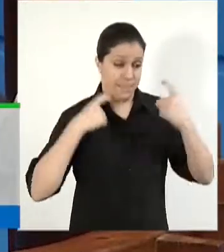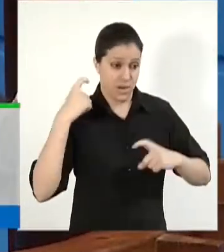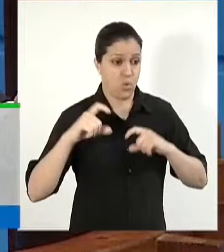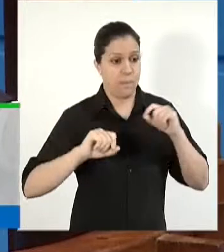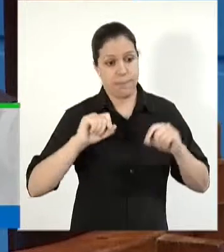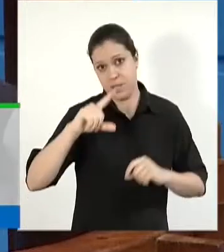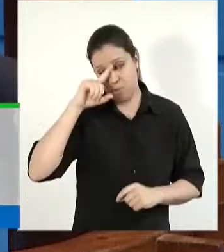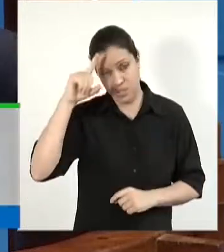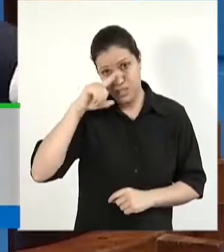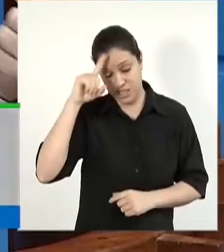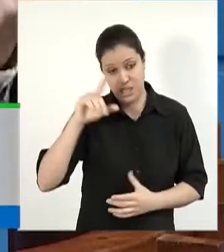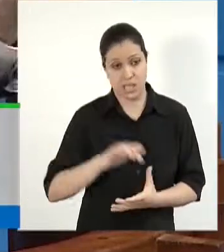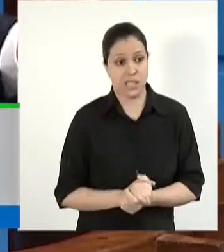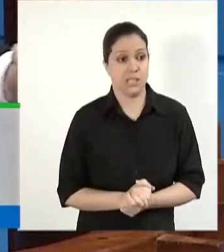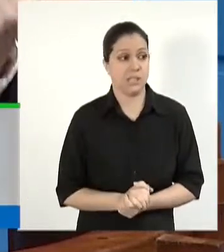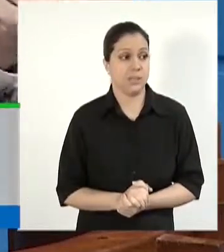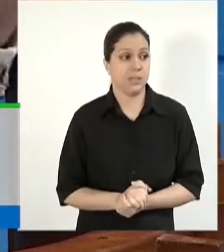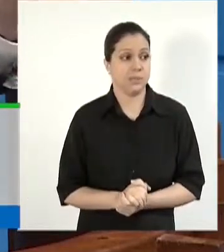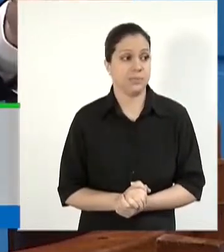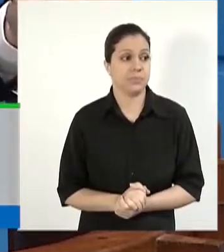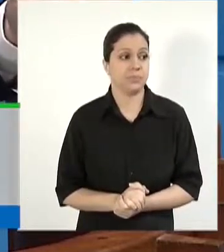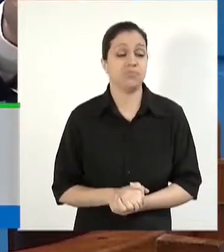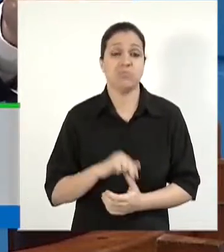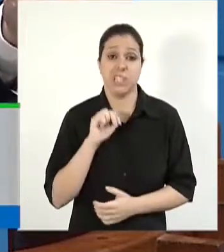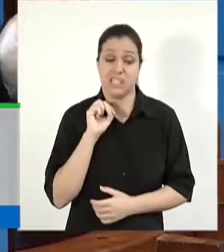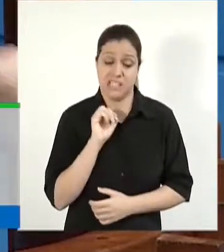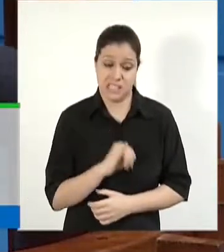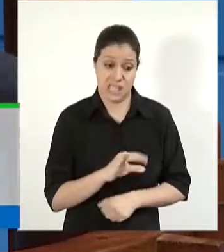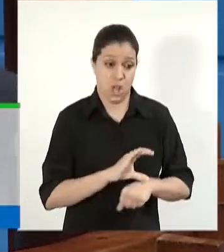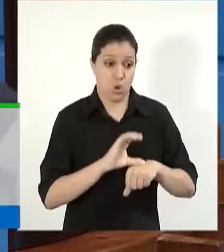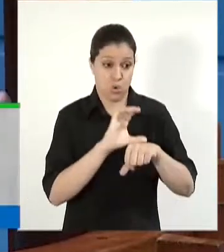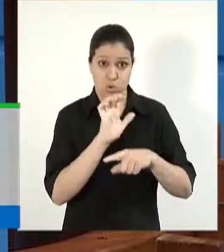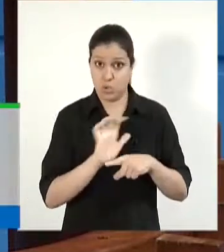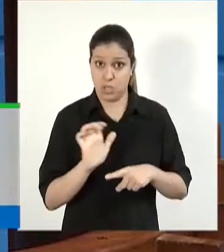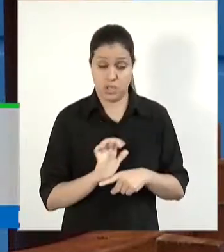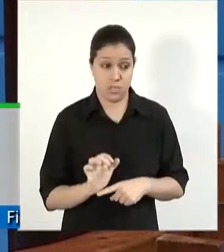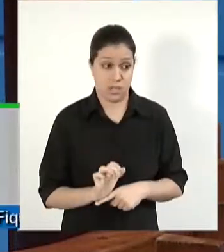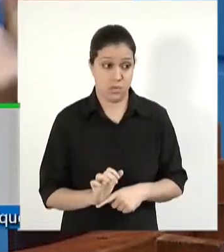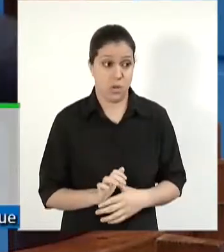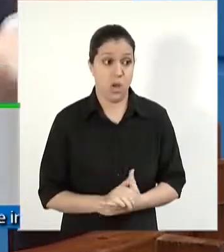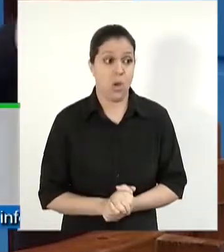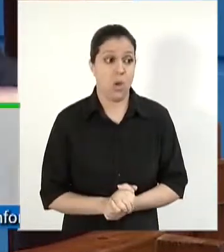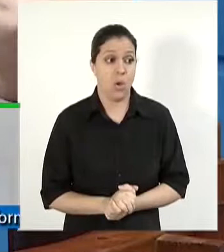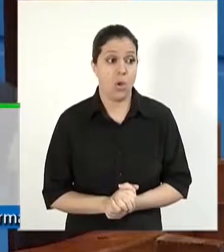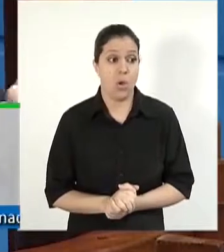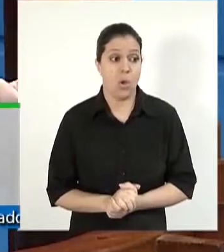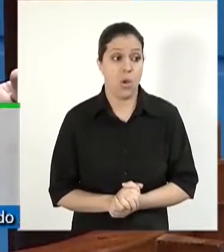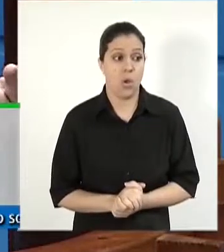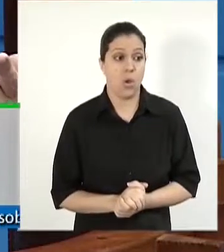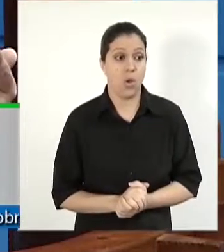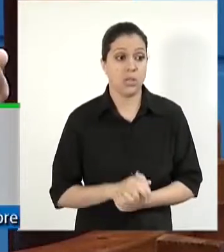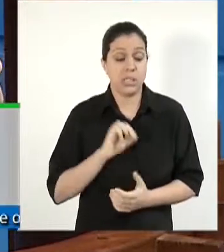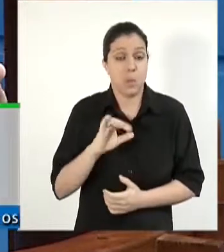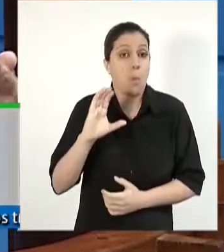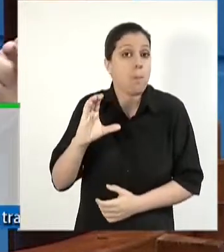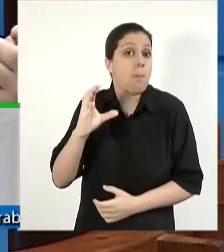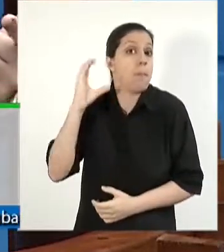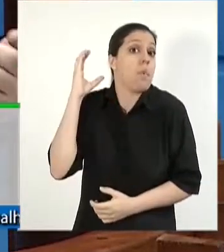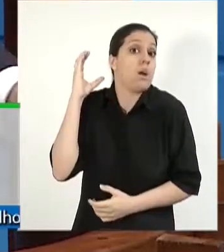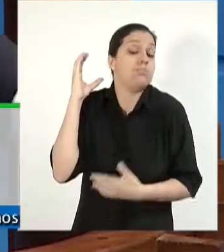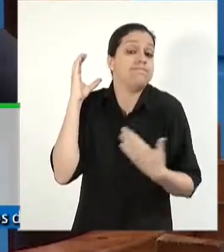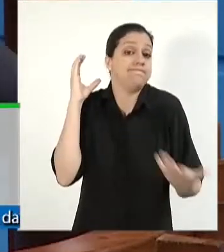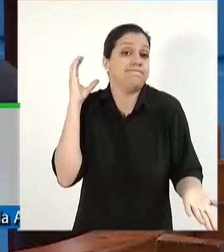ideia é quando a Constituição Estadual não estabelecer, quando ela se omite. Por